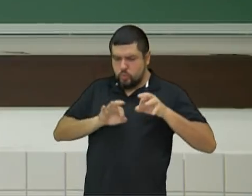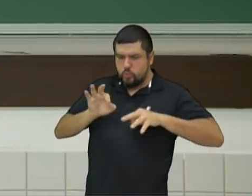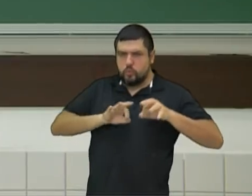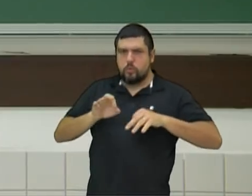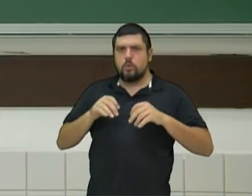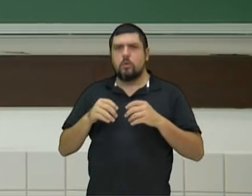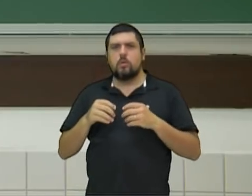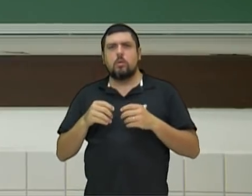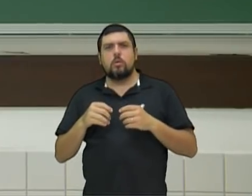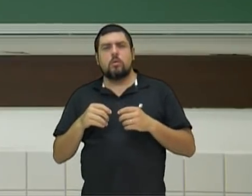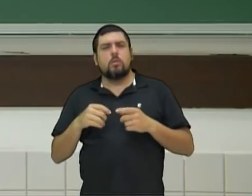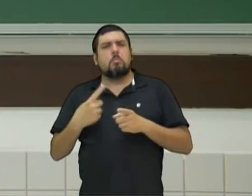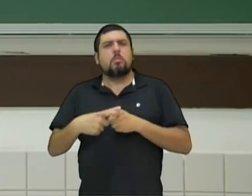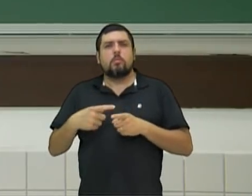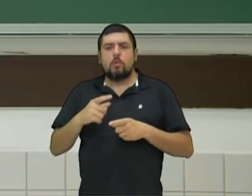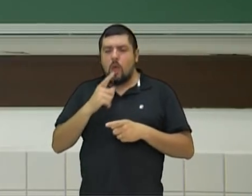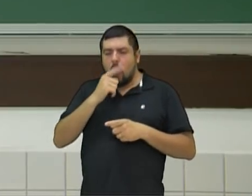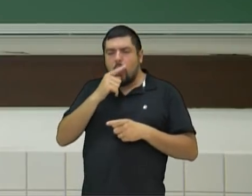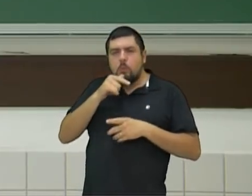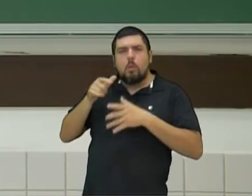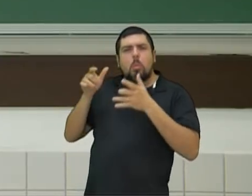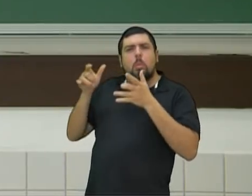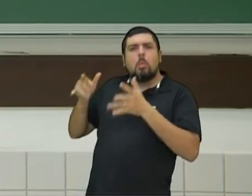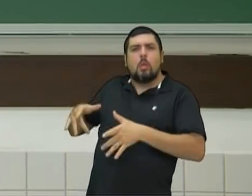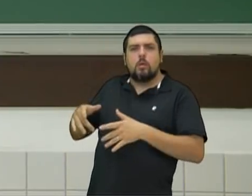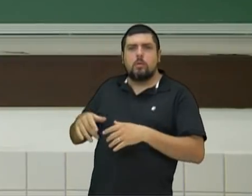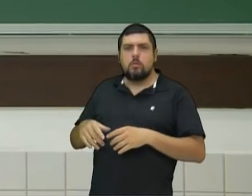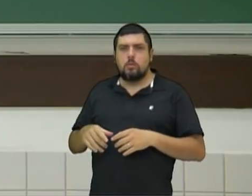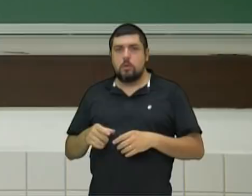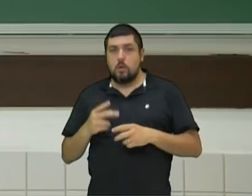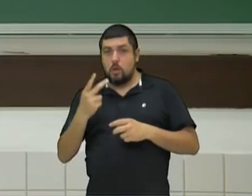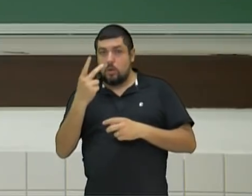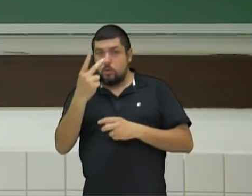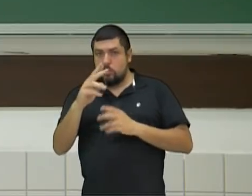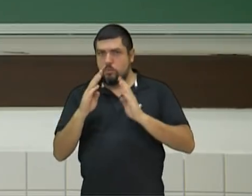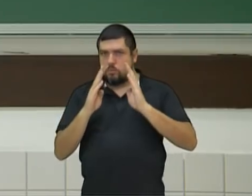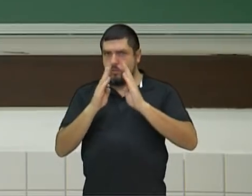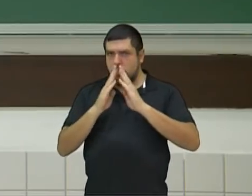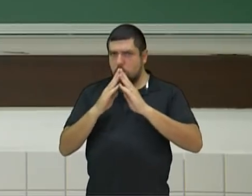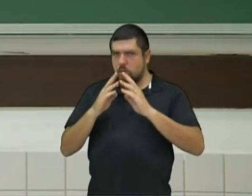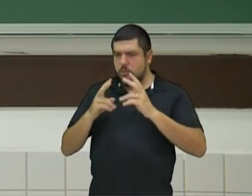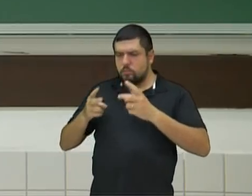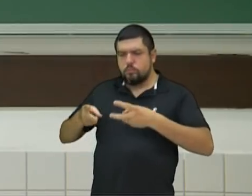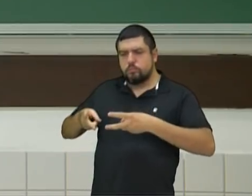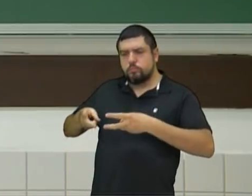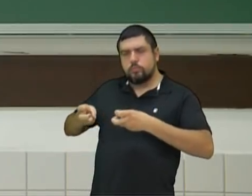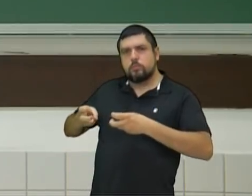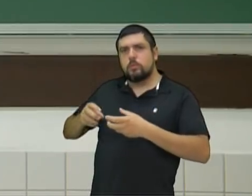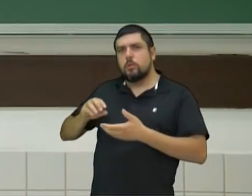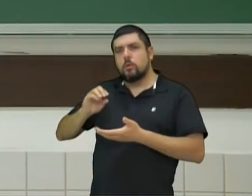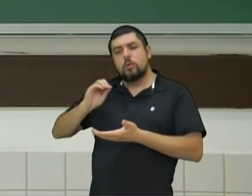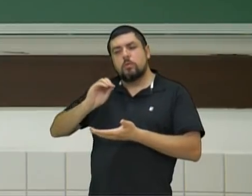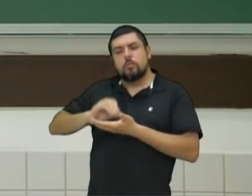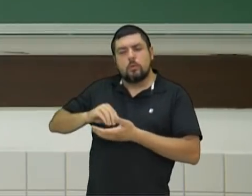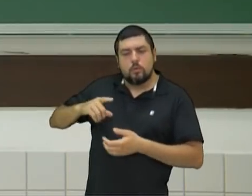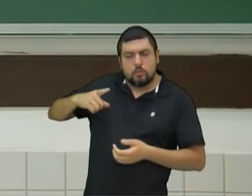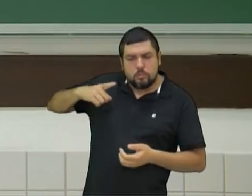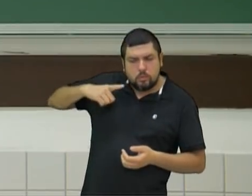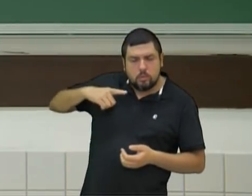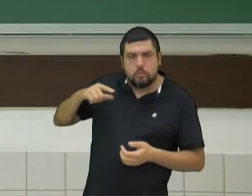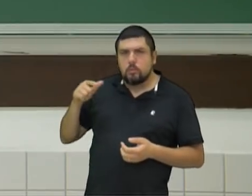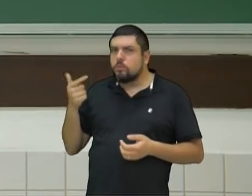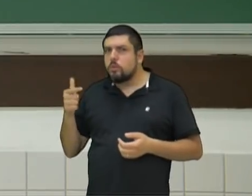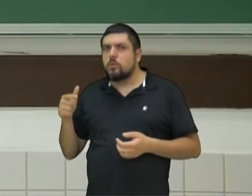ocasiona isso? Água parada, né? Então, observem em casa, percebam terrenos baldios, terrenos abandonados, né? No